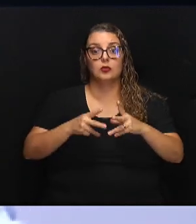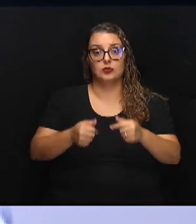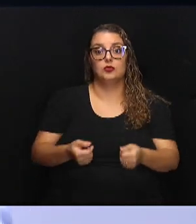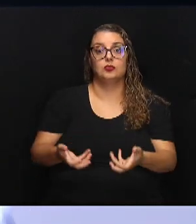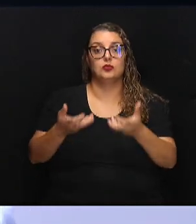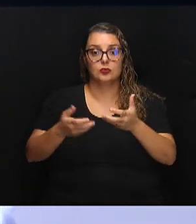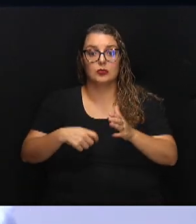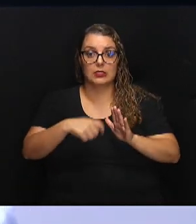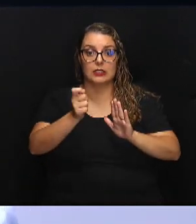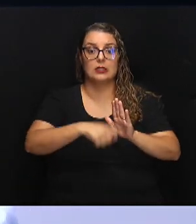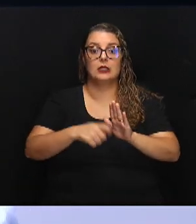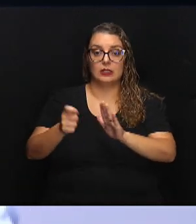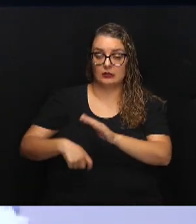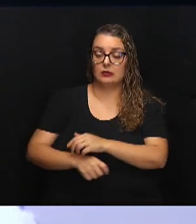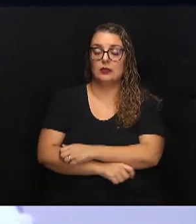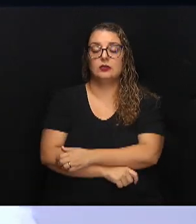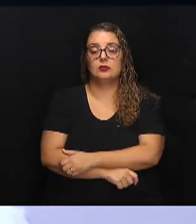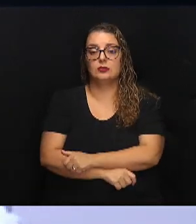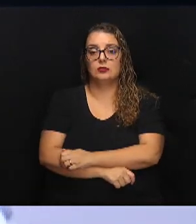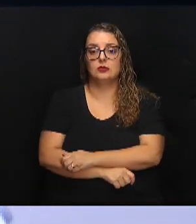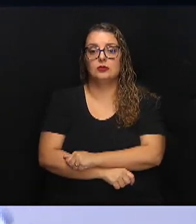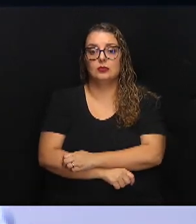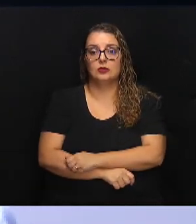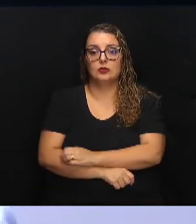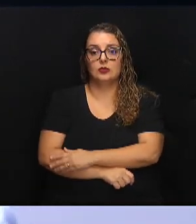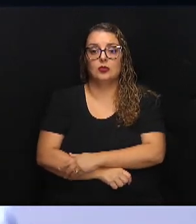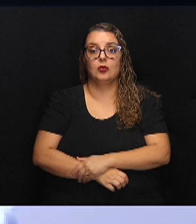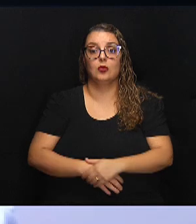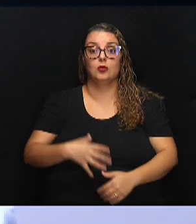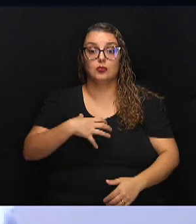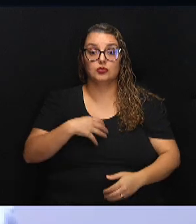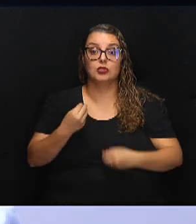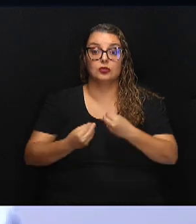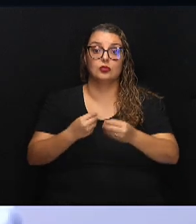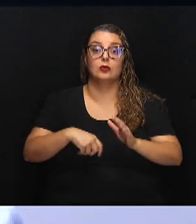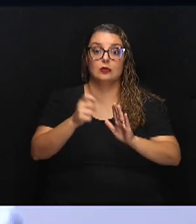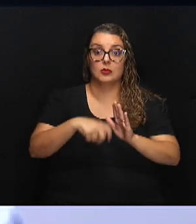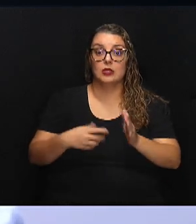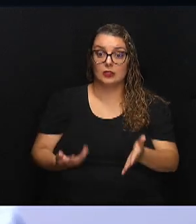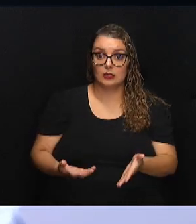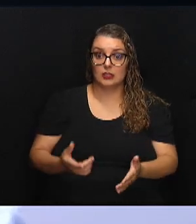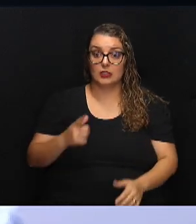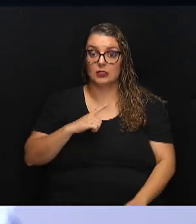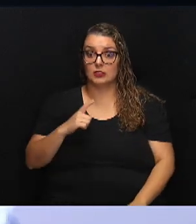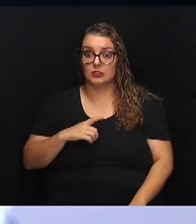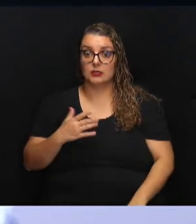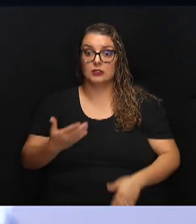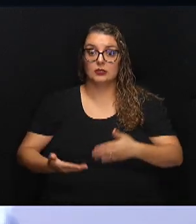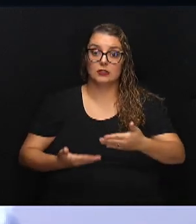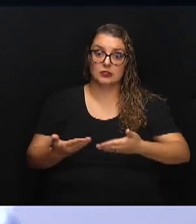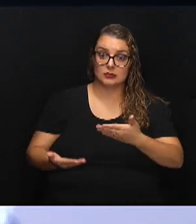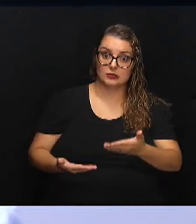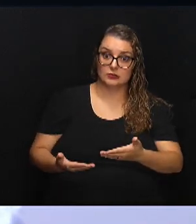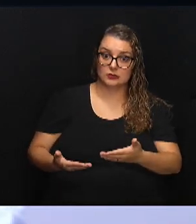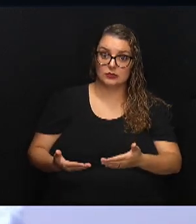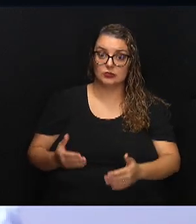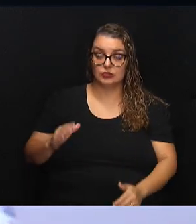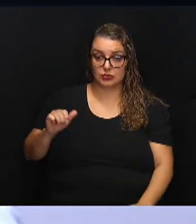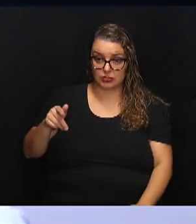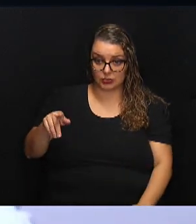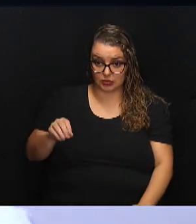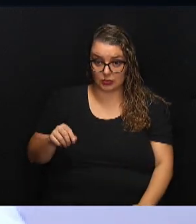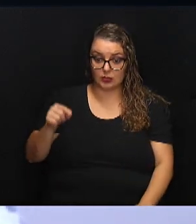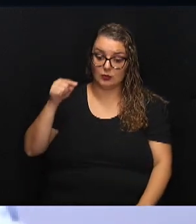pretende executar, na verdade, a forma como ela pretende executar. Existem ali serviços de campo, que a empresa vai